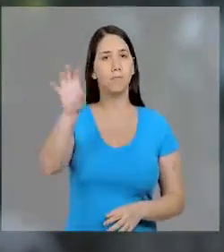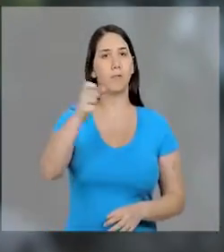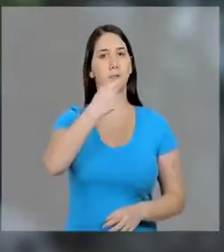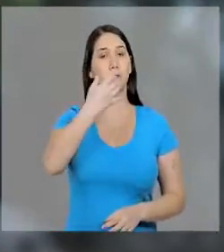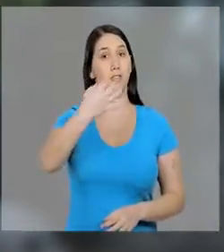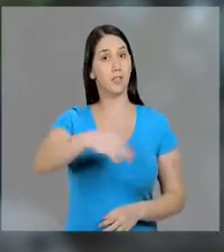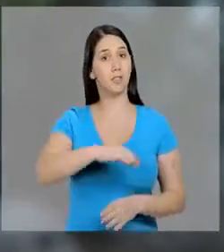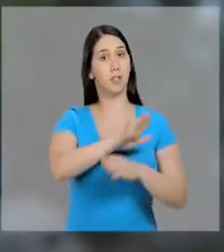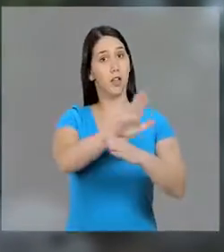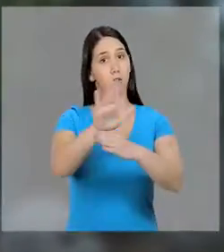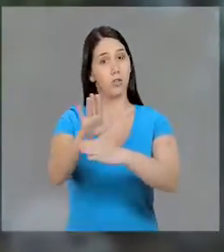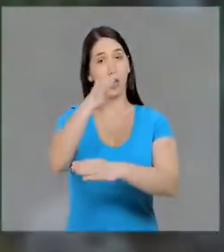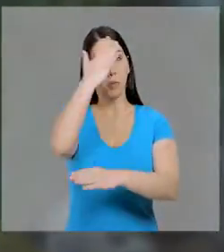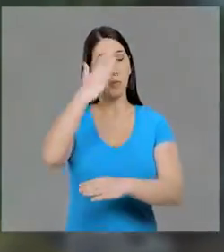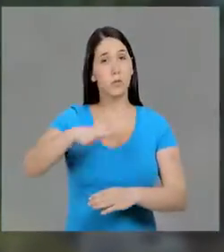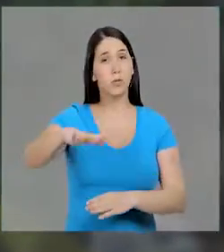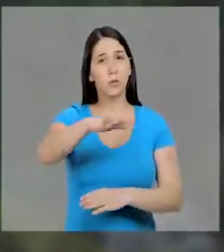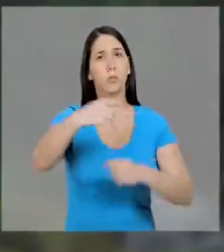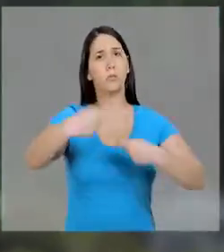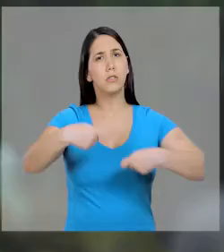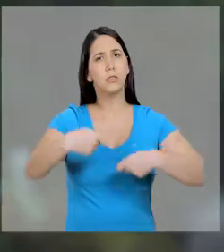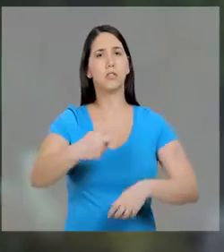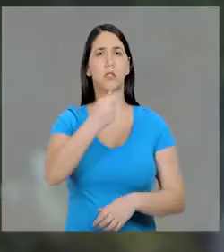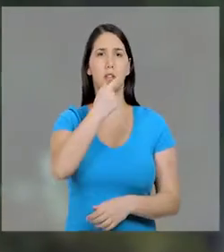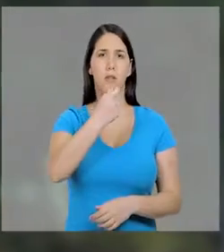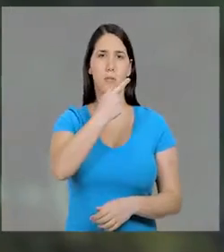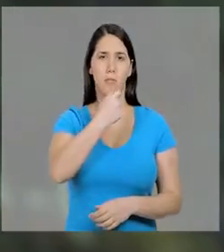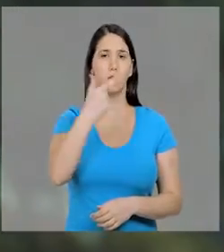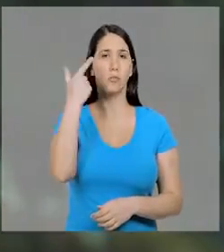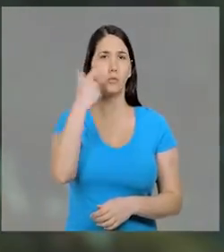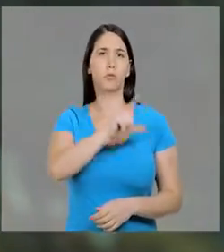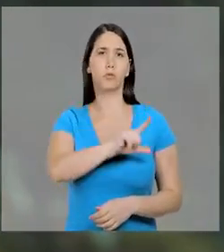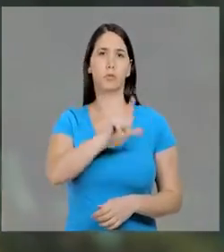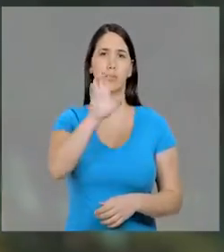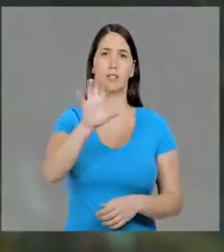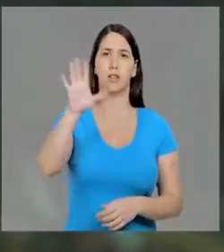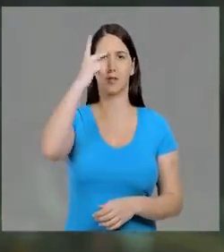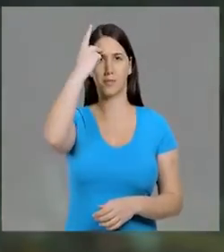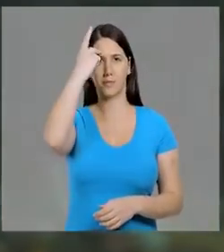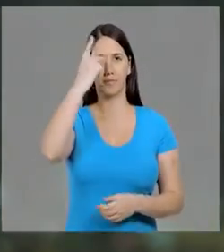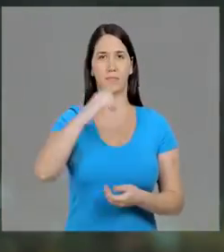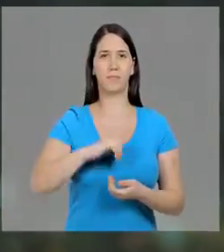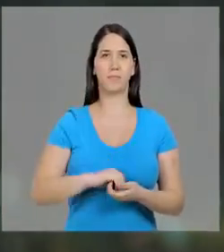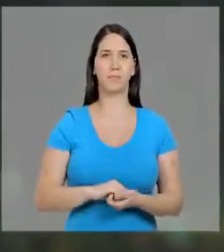estadual Dose Certa e beneficiar ainda mais as pessoas que dependem desses medicamentos em todo o estado de São Paulo.